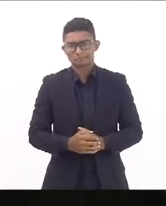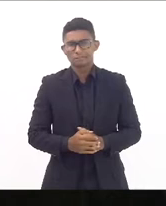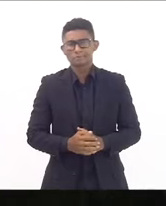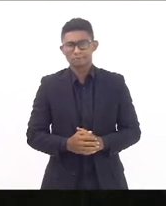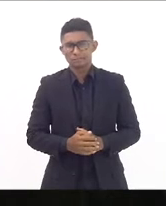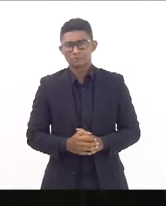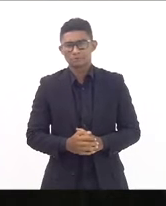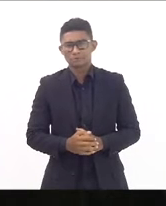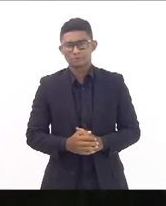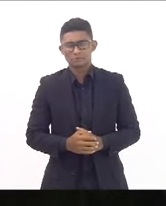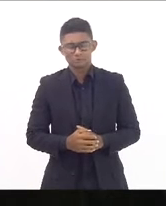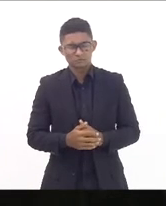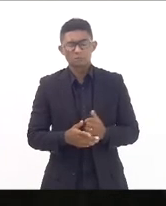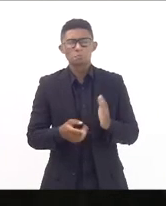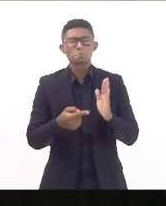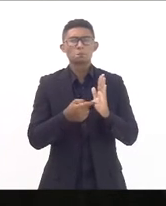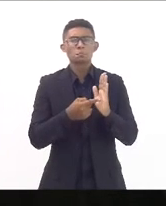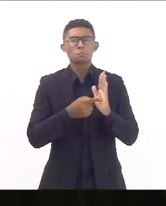que versa